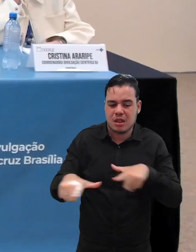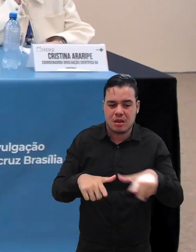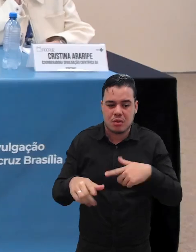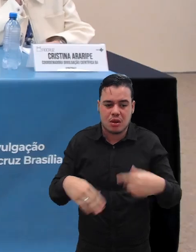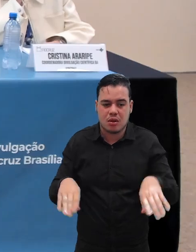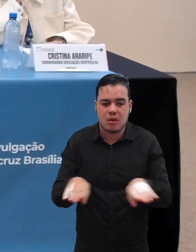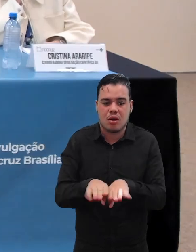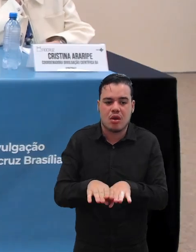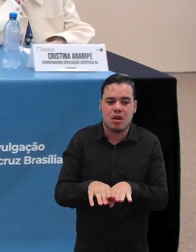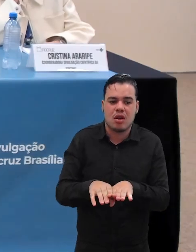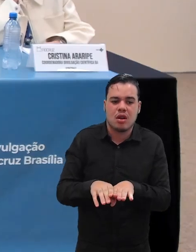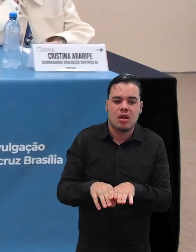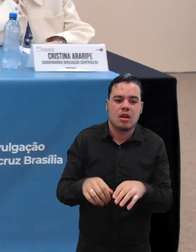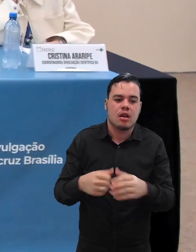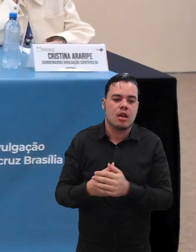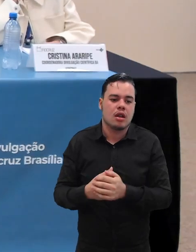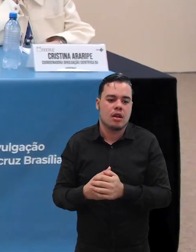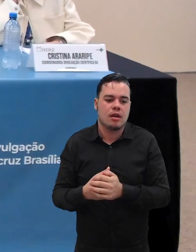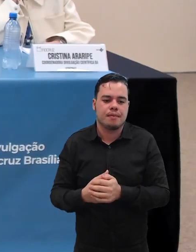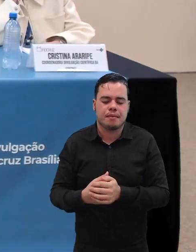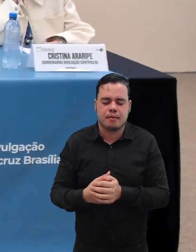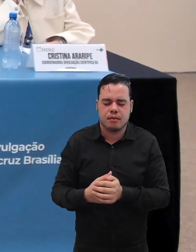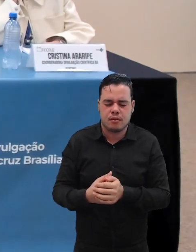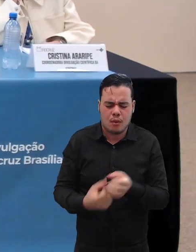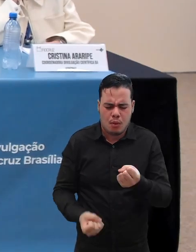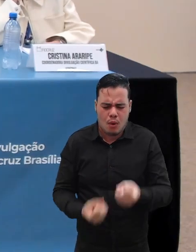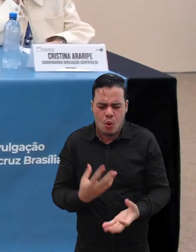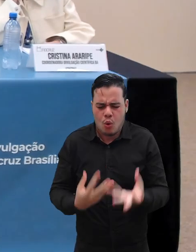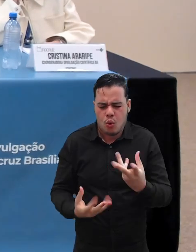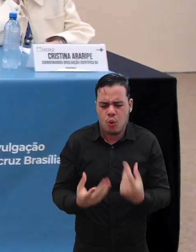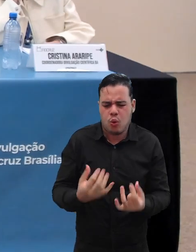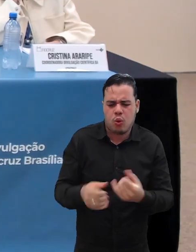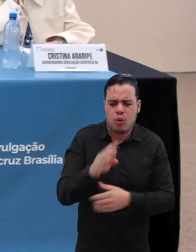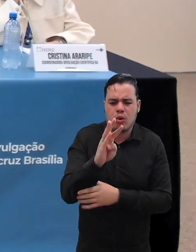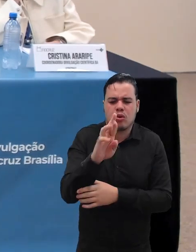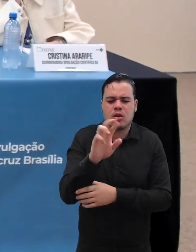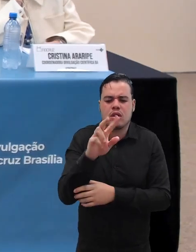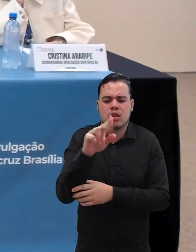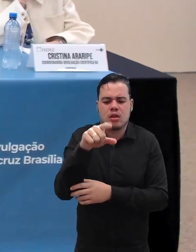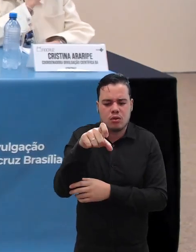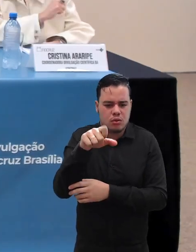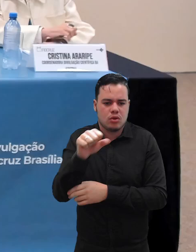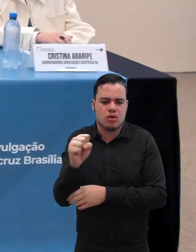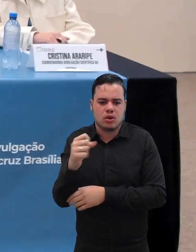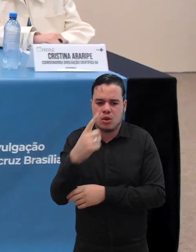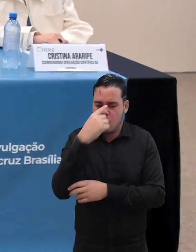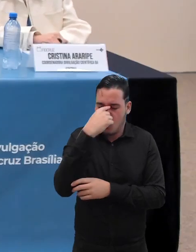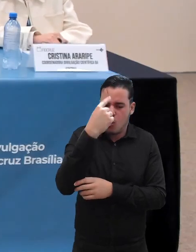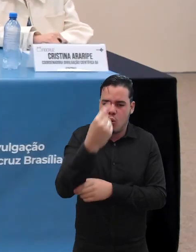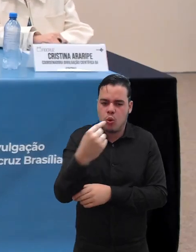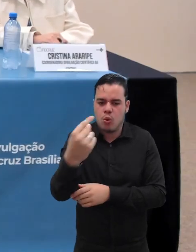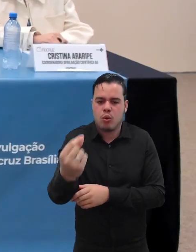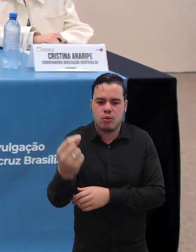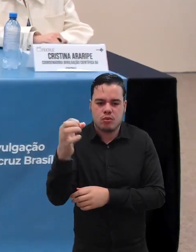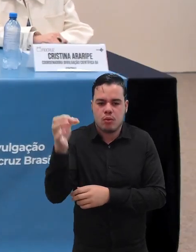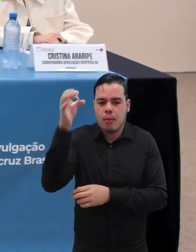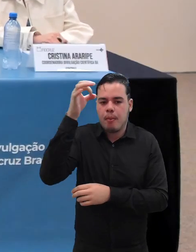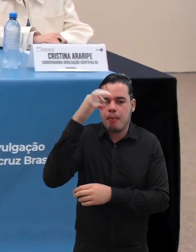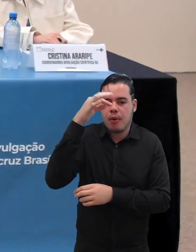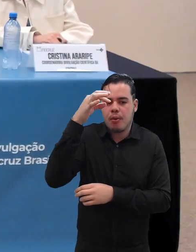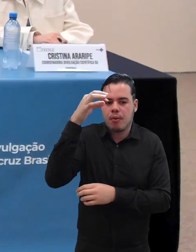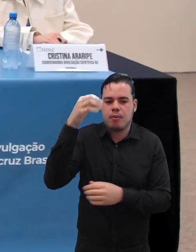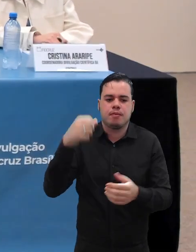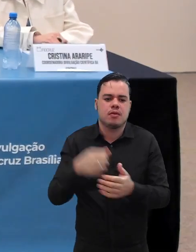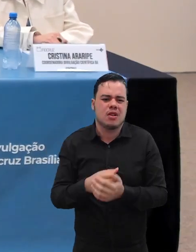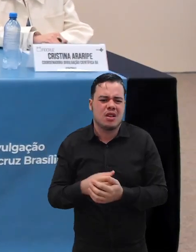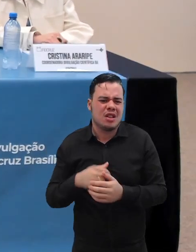queima das bruxas até hoje, que é esse diapasão que a gente discute, debate. Então, desde sempre, nós tivemos